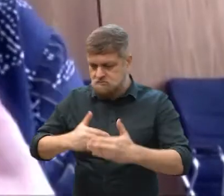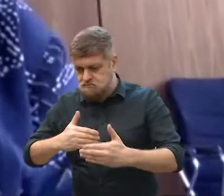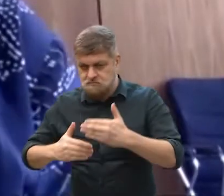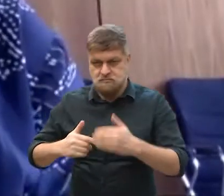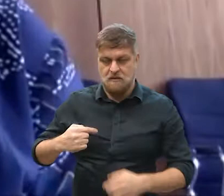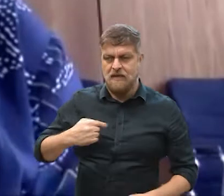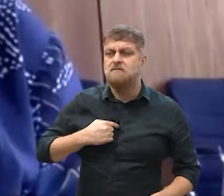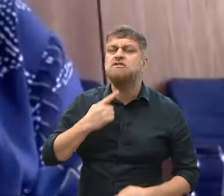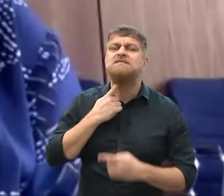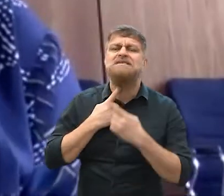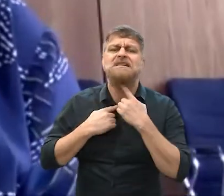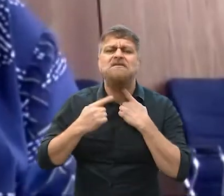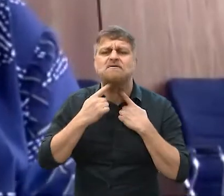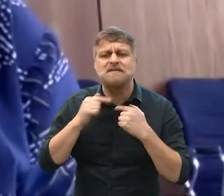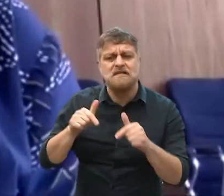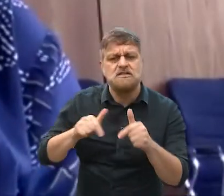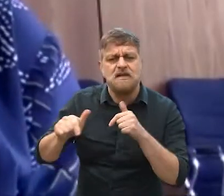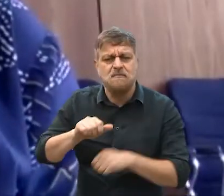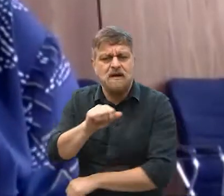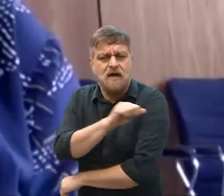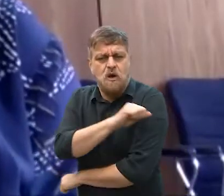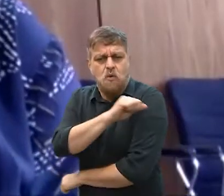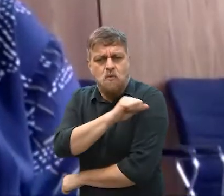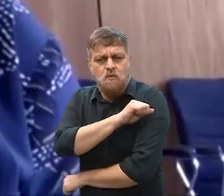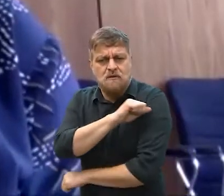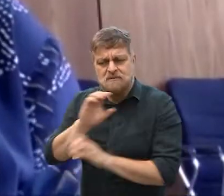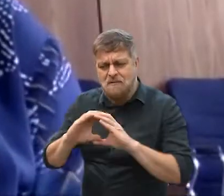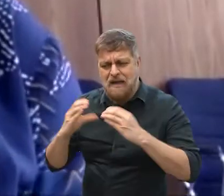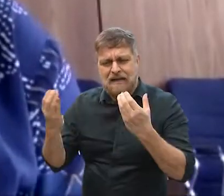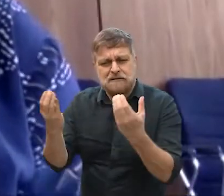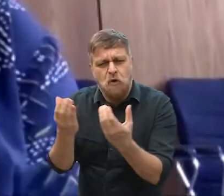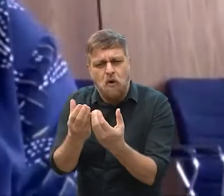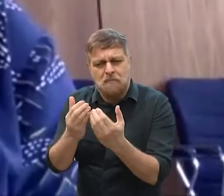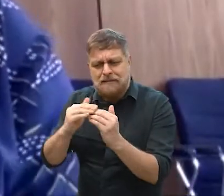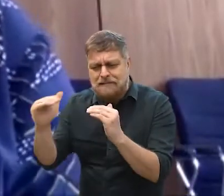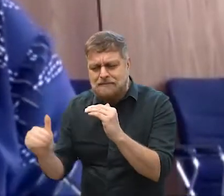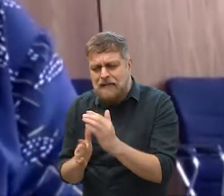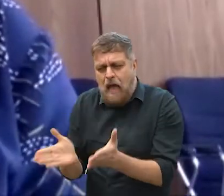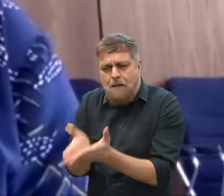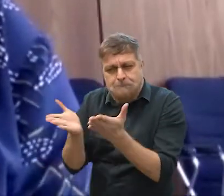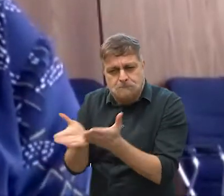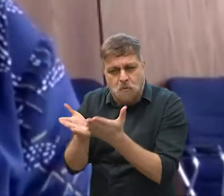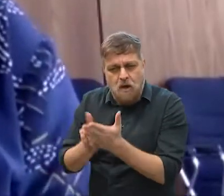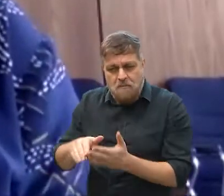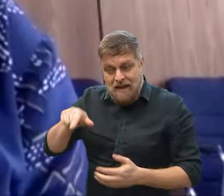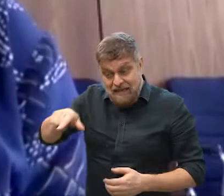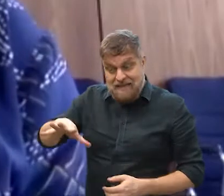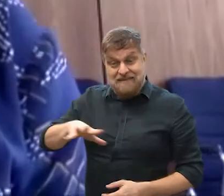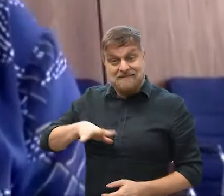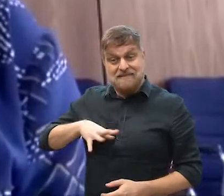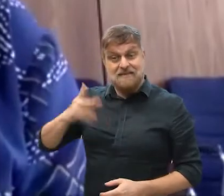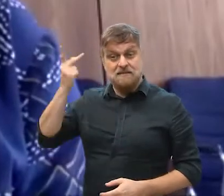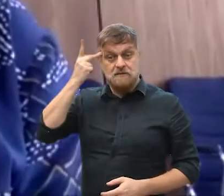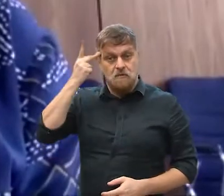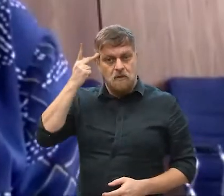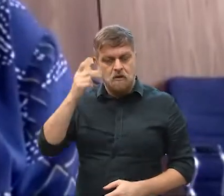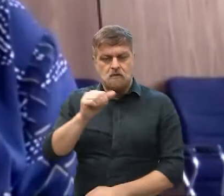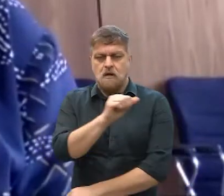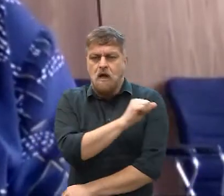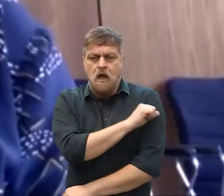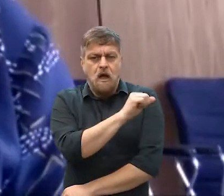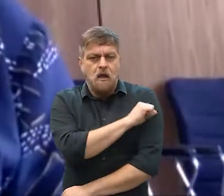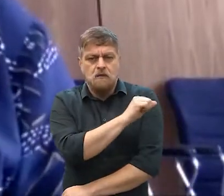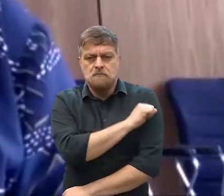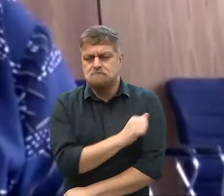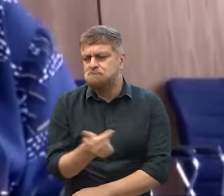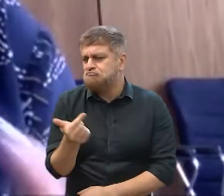grande minha de trabalhar tecnologia com os alunos de uma comunidade extremamente carente aqui da cidade de São Paulo. Alunos que não